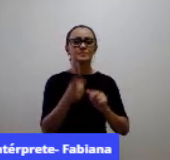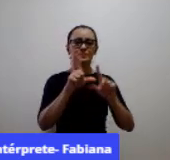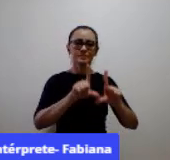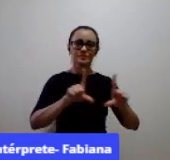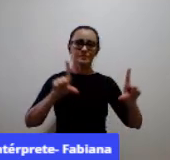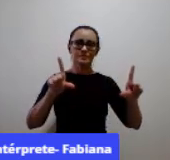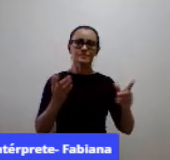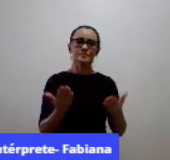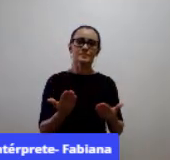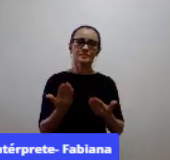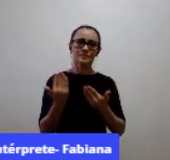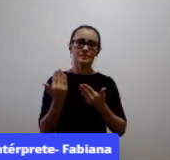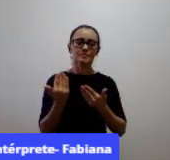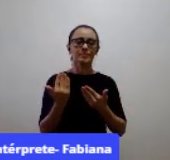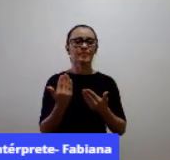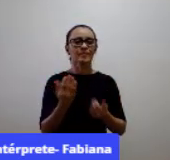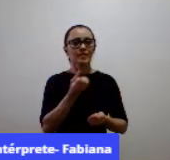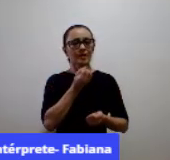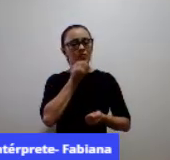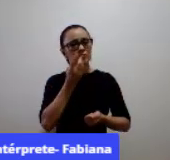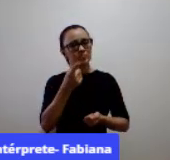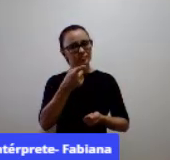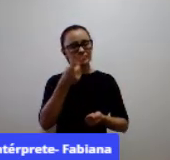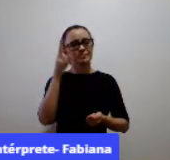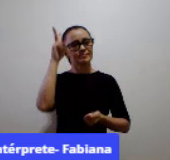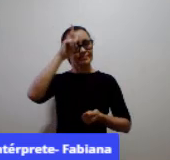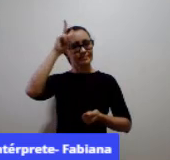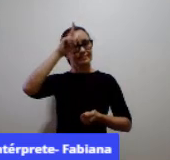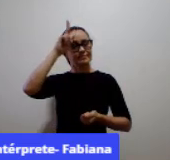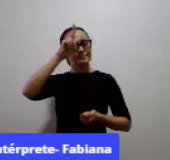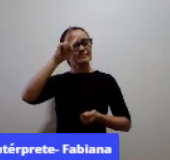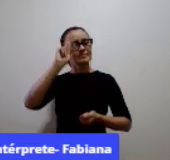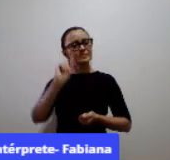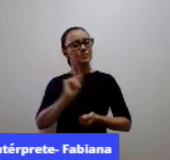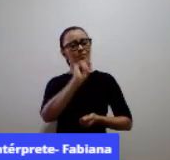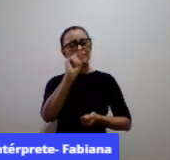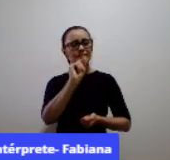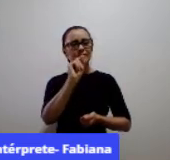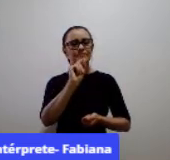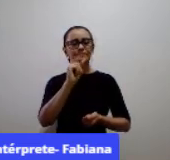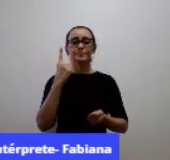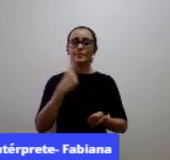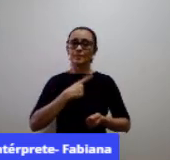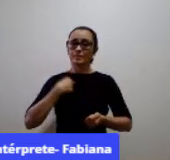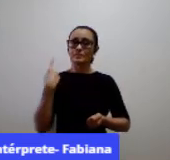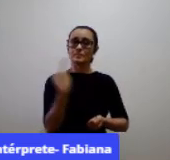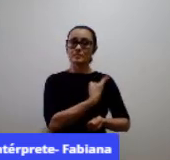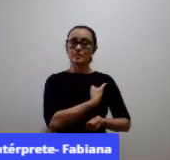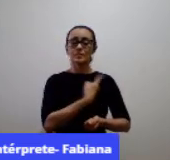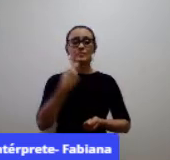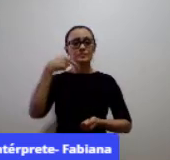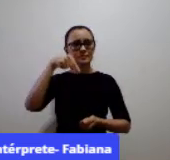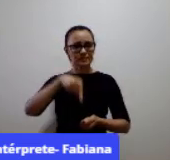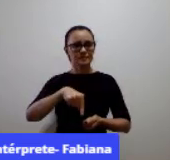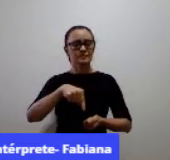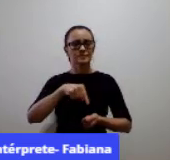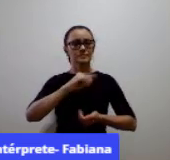slide, é bom que vocês lembrem que nós aqui da rede principal